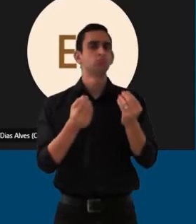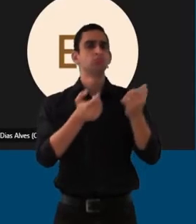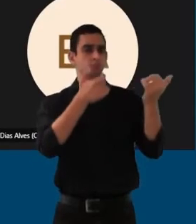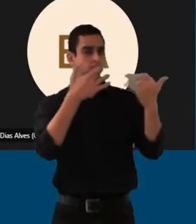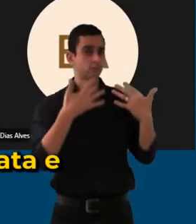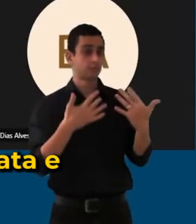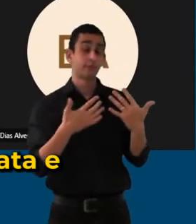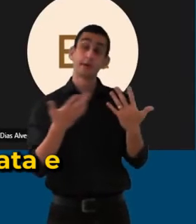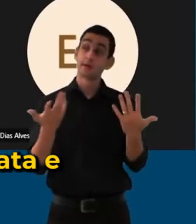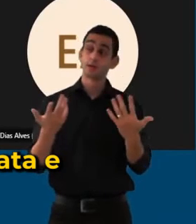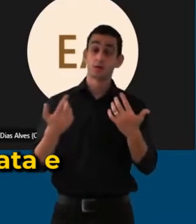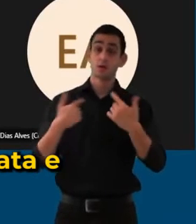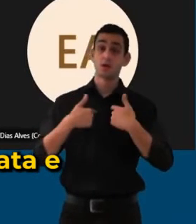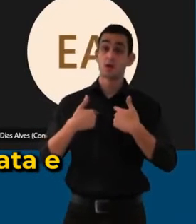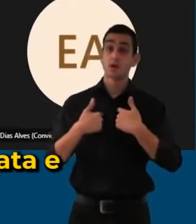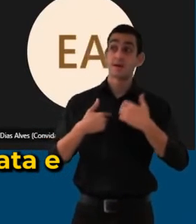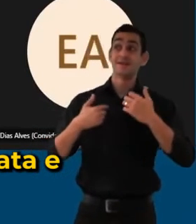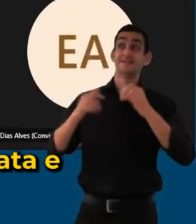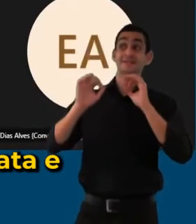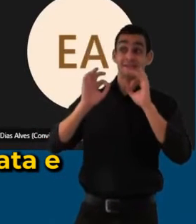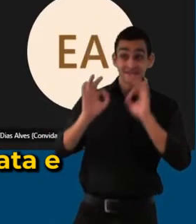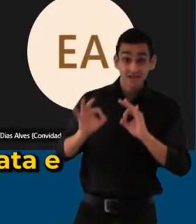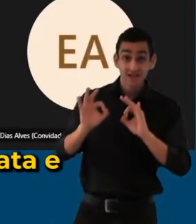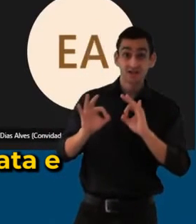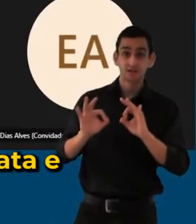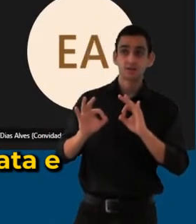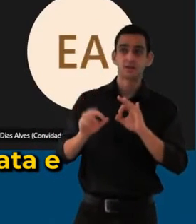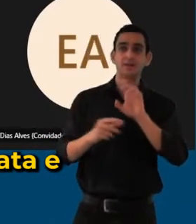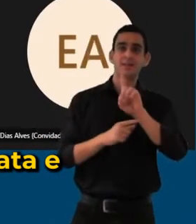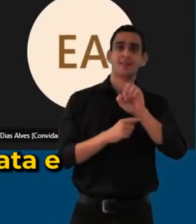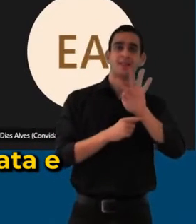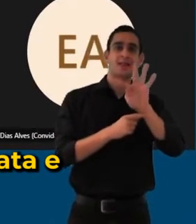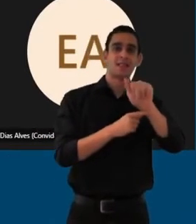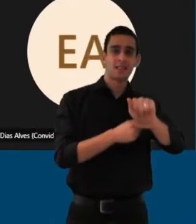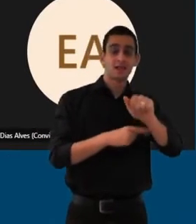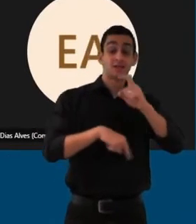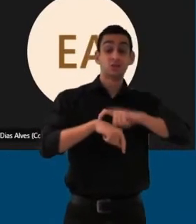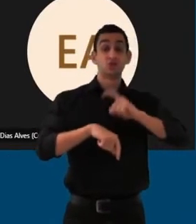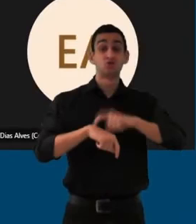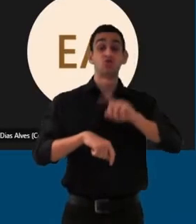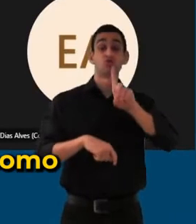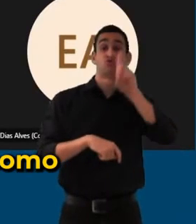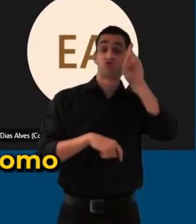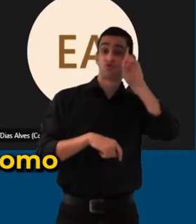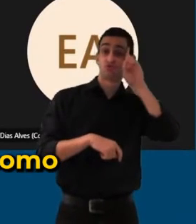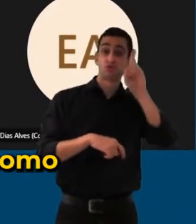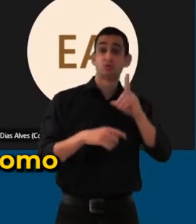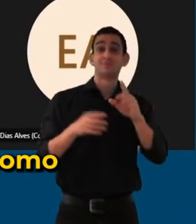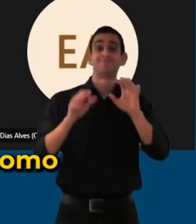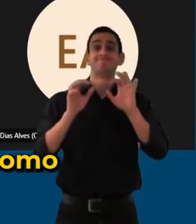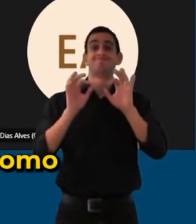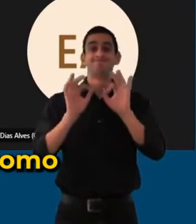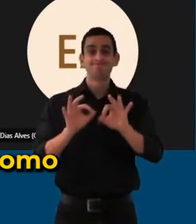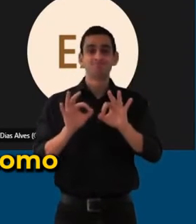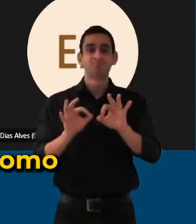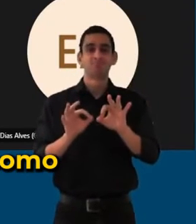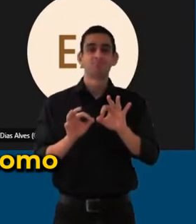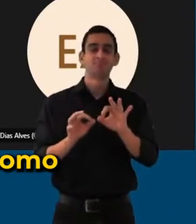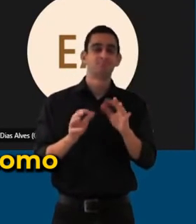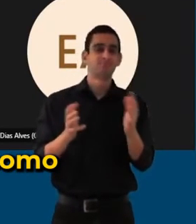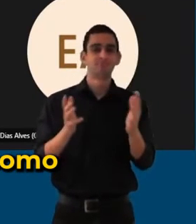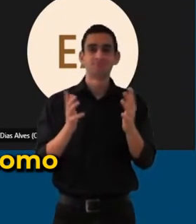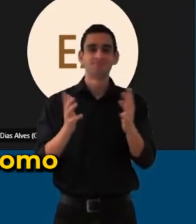Doutor Carlos, eu não tenho agora como te dar uma posição exata de data. Eu posso verificar e te informar mais a